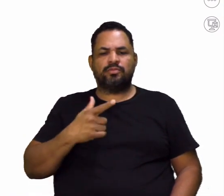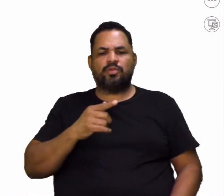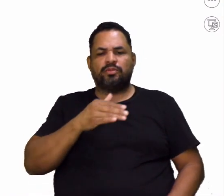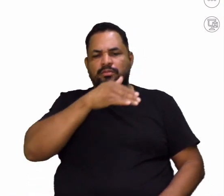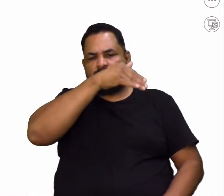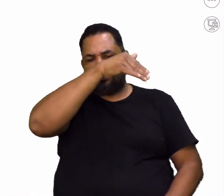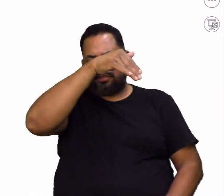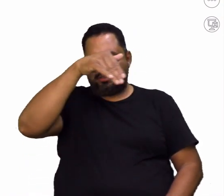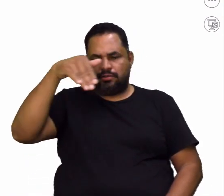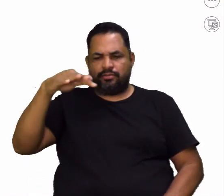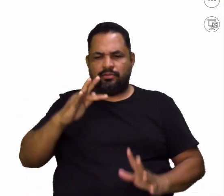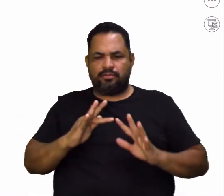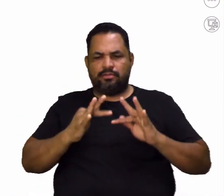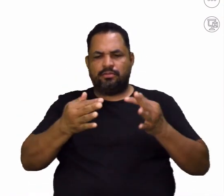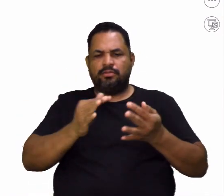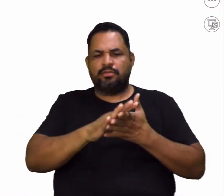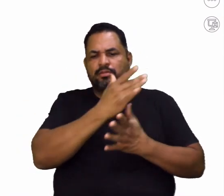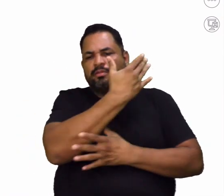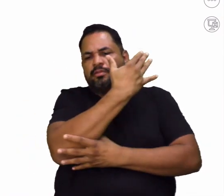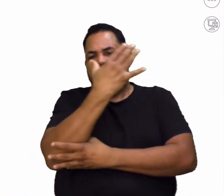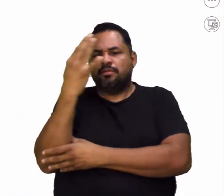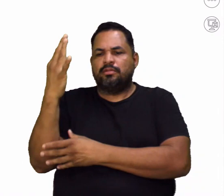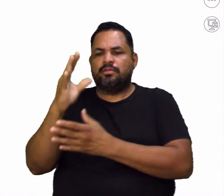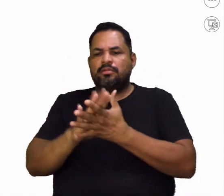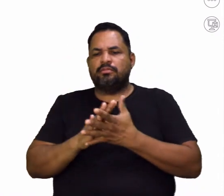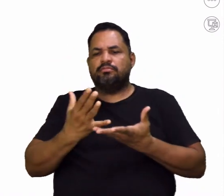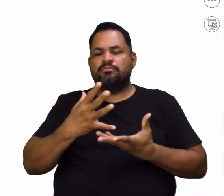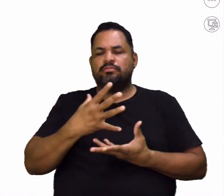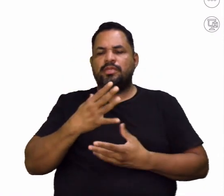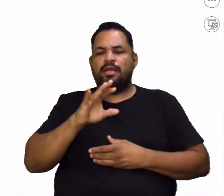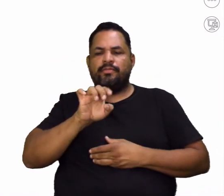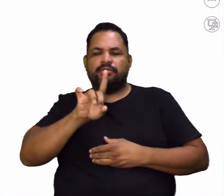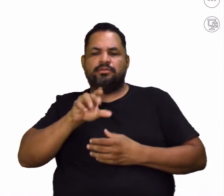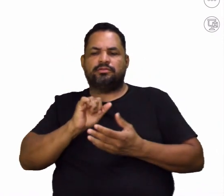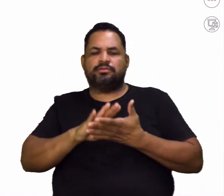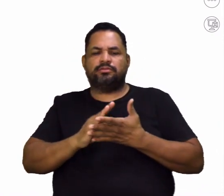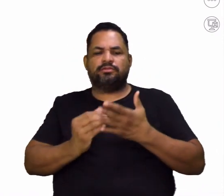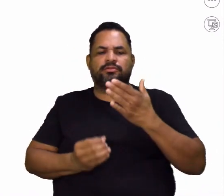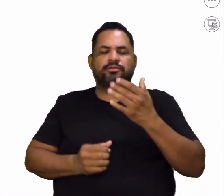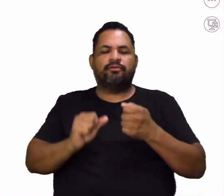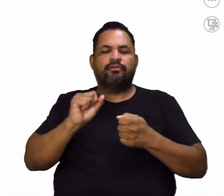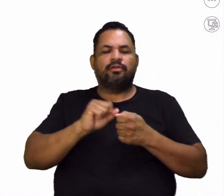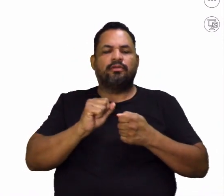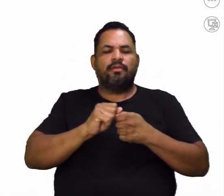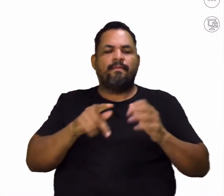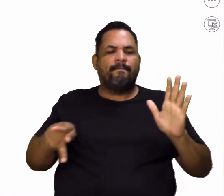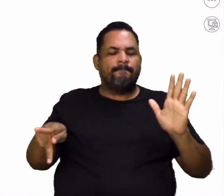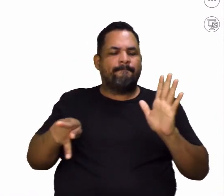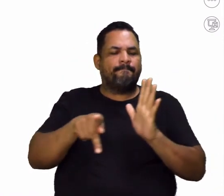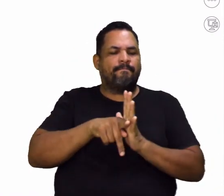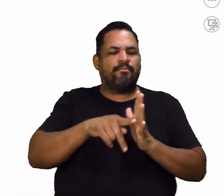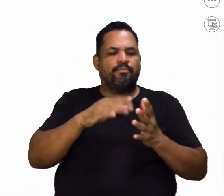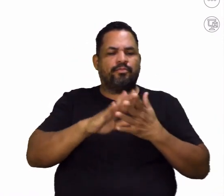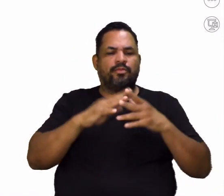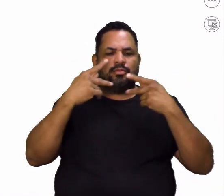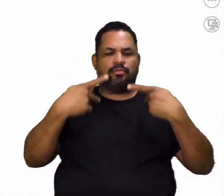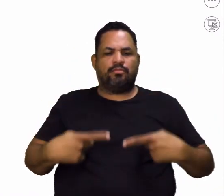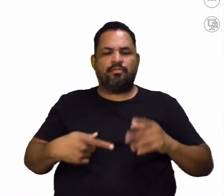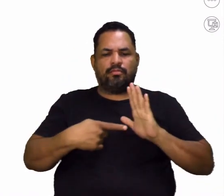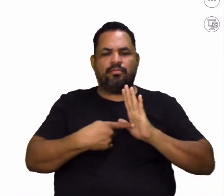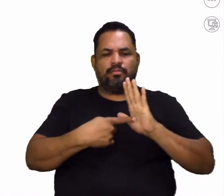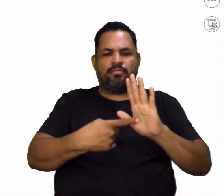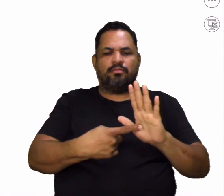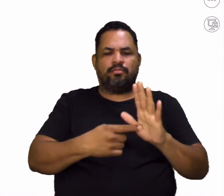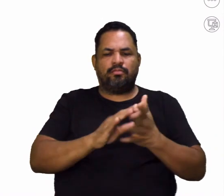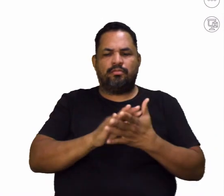na natureza a linha é uma abstração criada pelo homem para representar